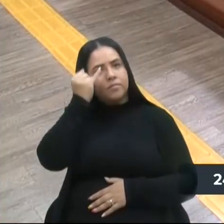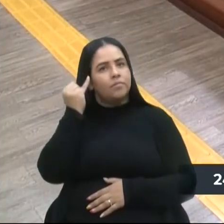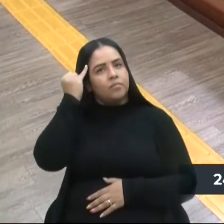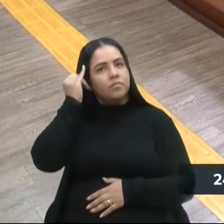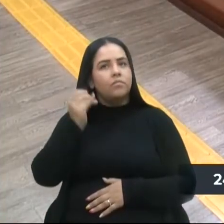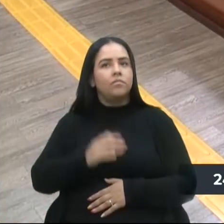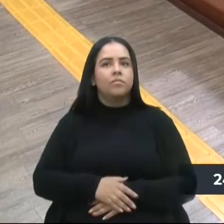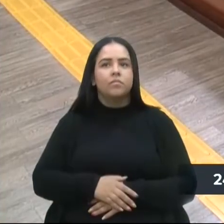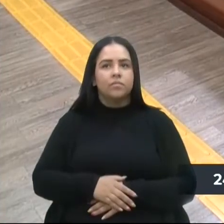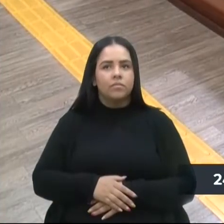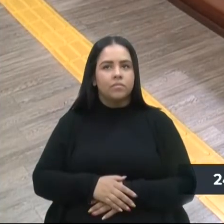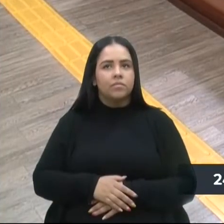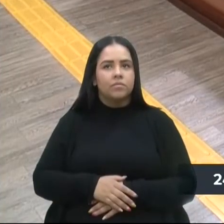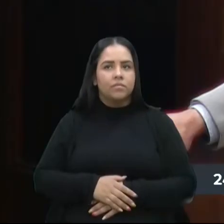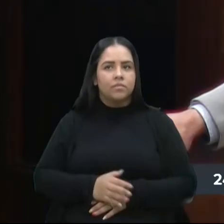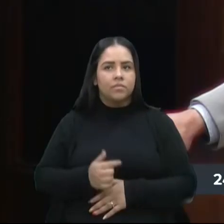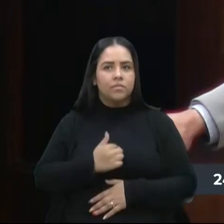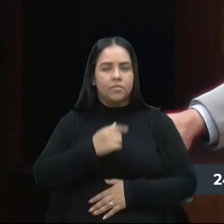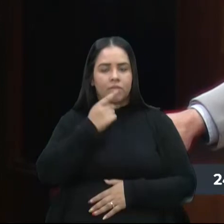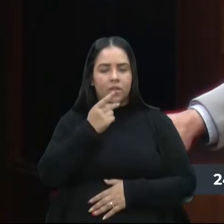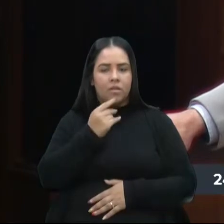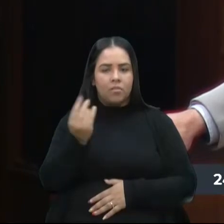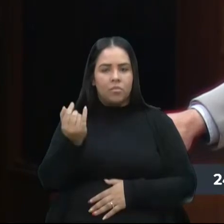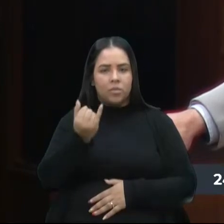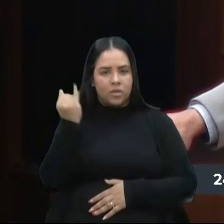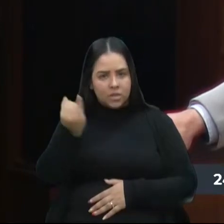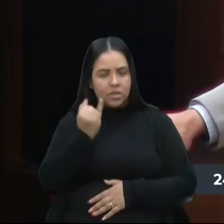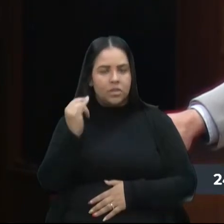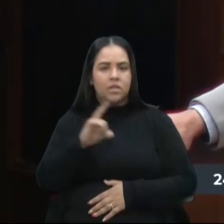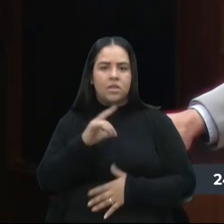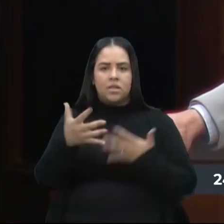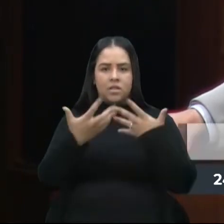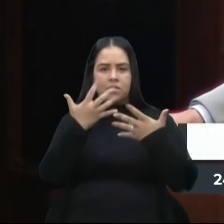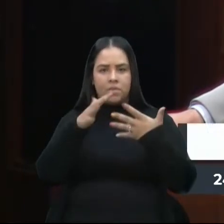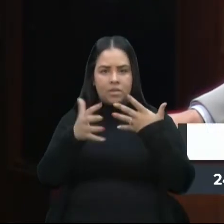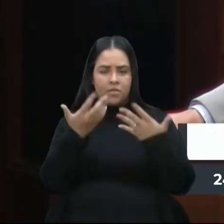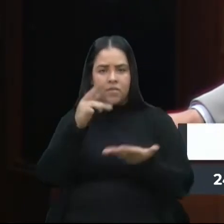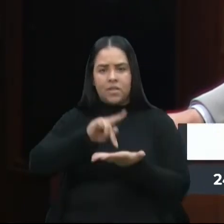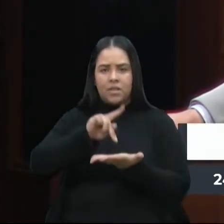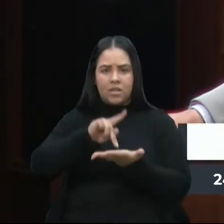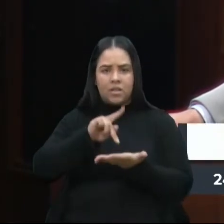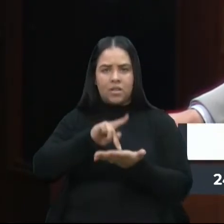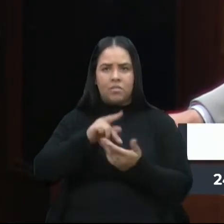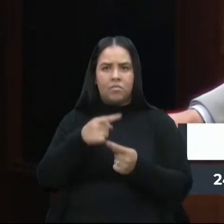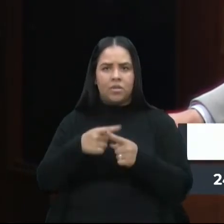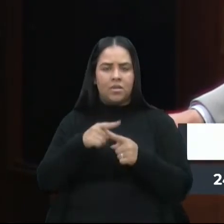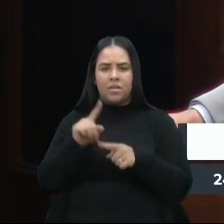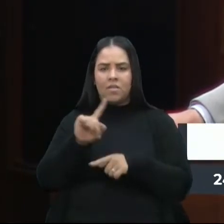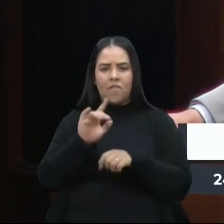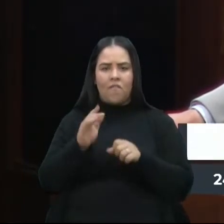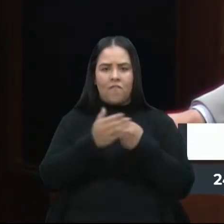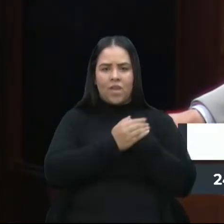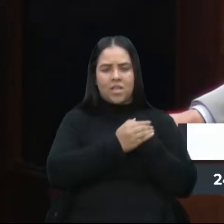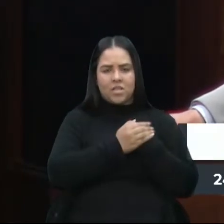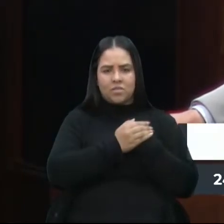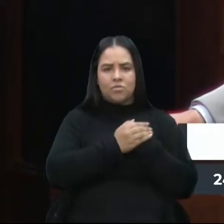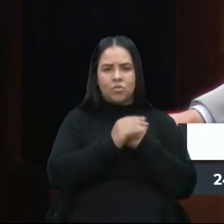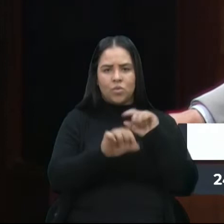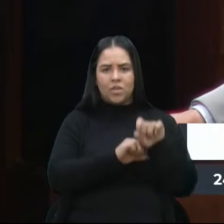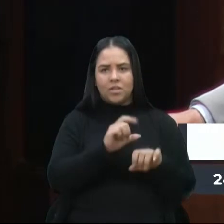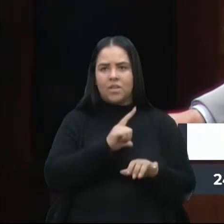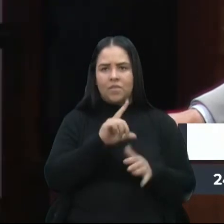E ressalto como é importante uma imprensa transparente e que, de fato, não feche os olhos para as causas nobres da